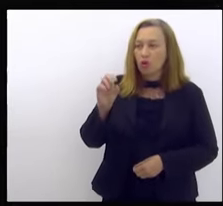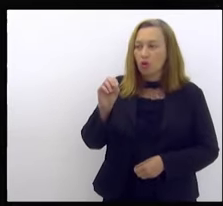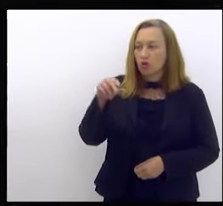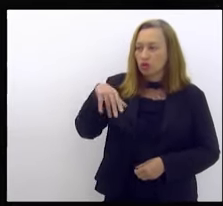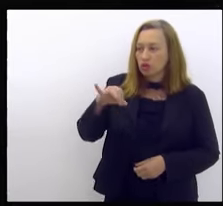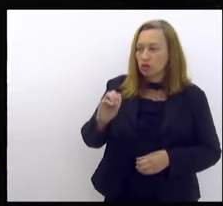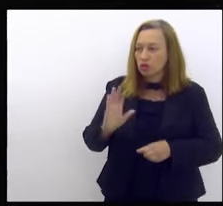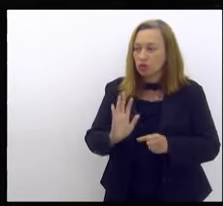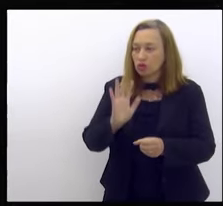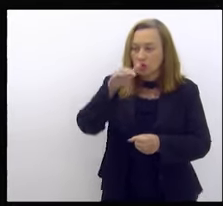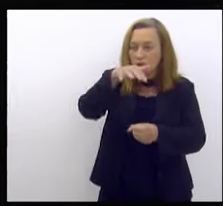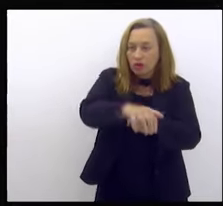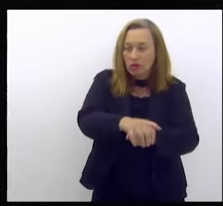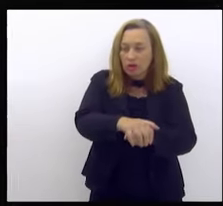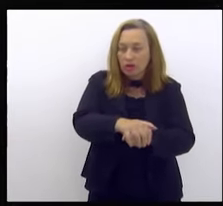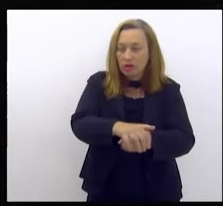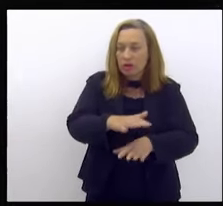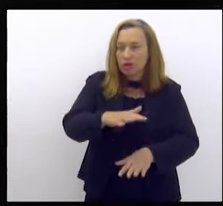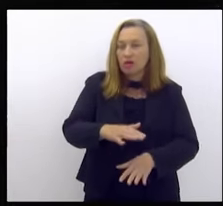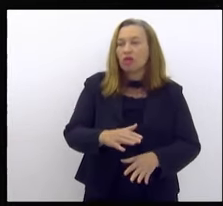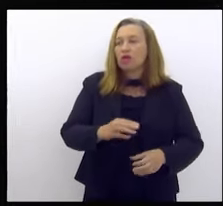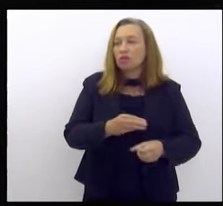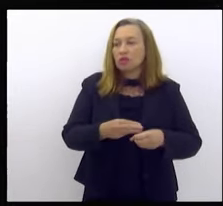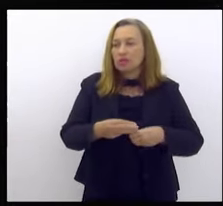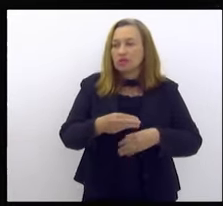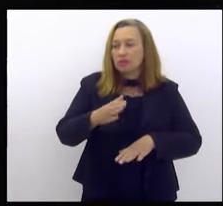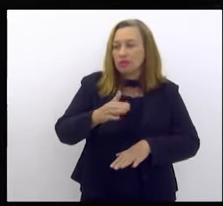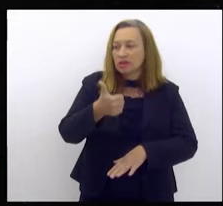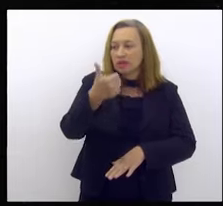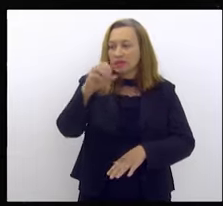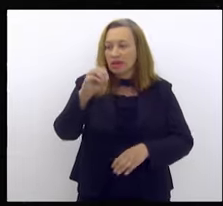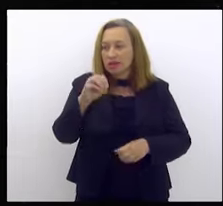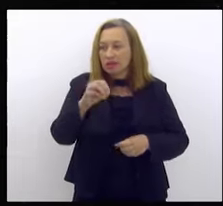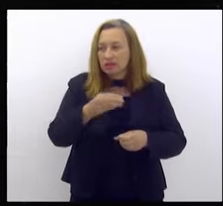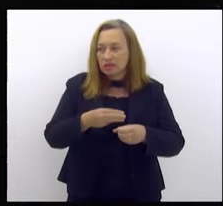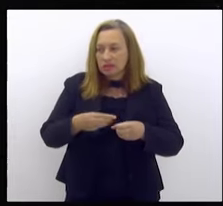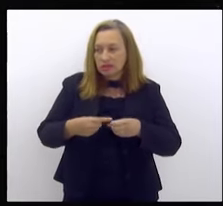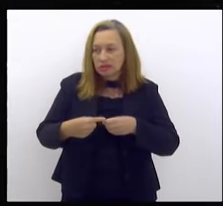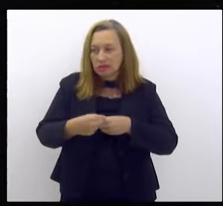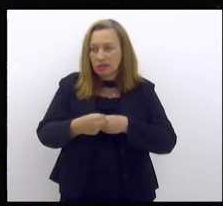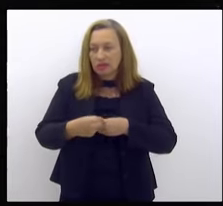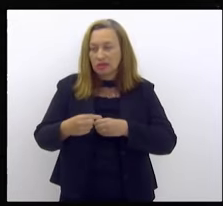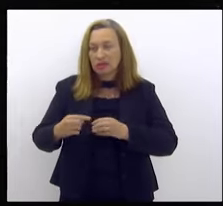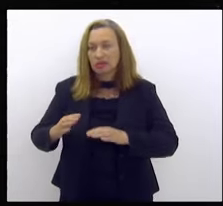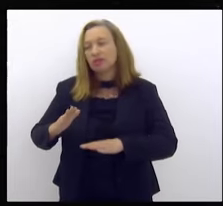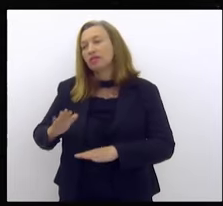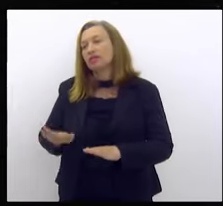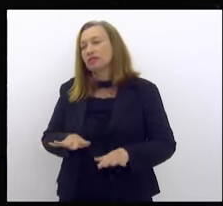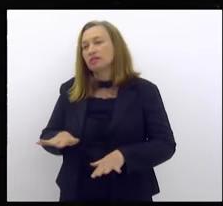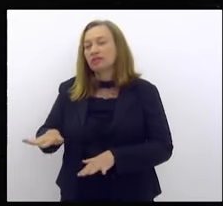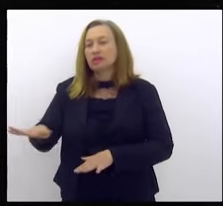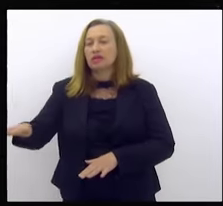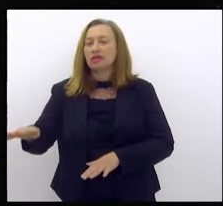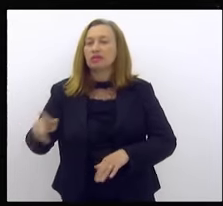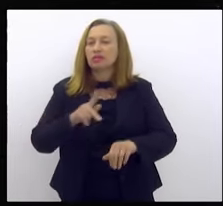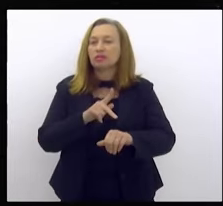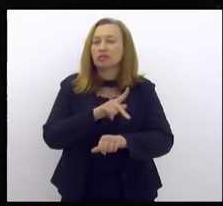entre os 10 municípios mais favelizados do país. Então, é essa história que é invisibilizada. Para